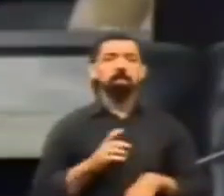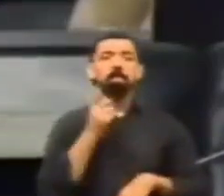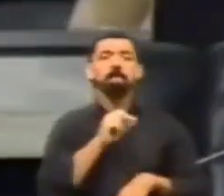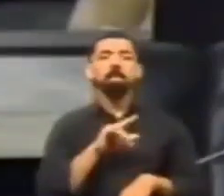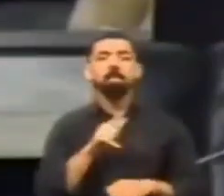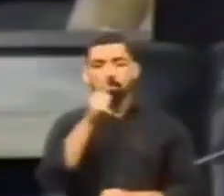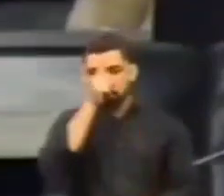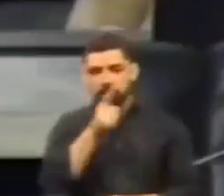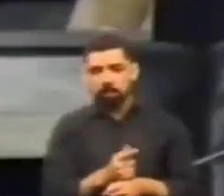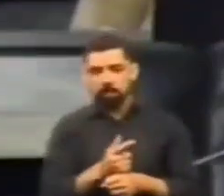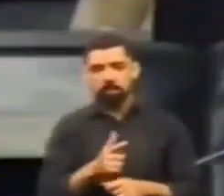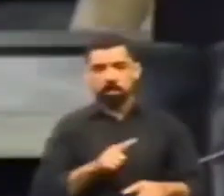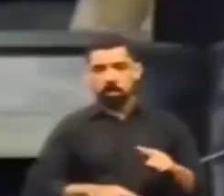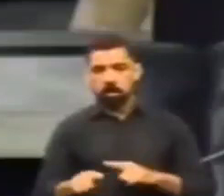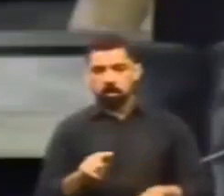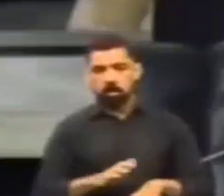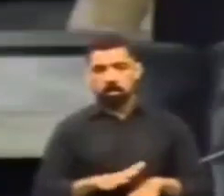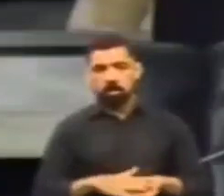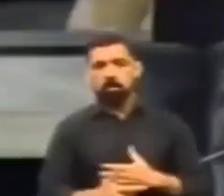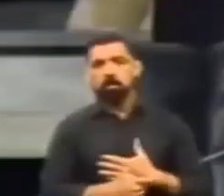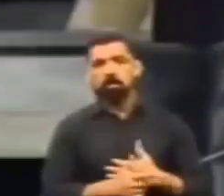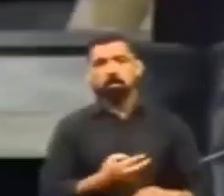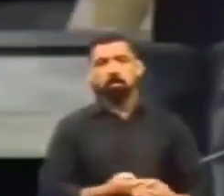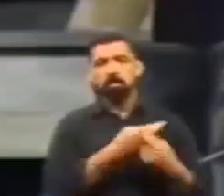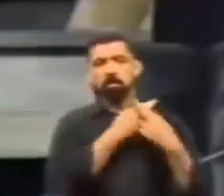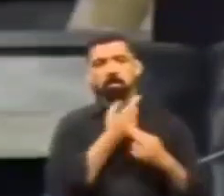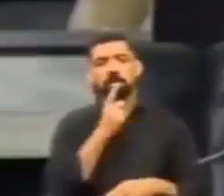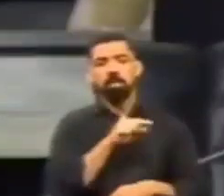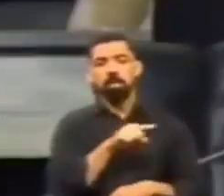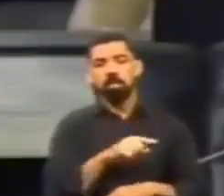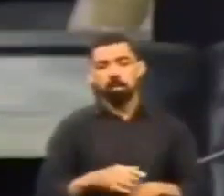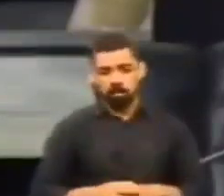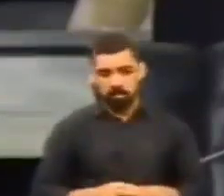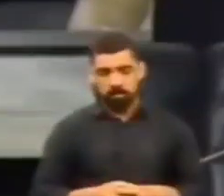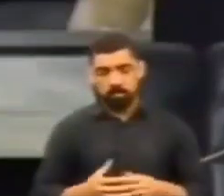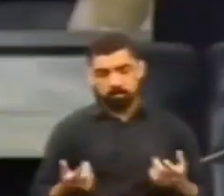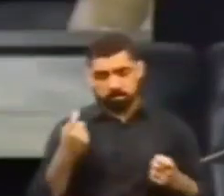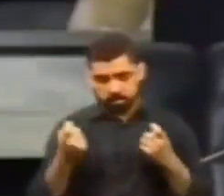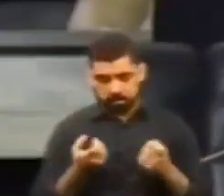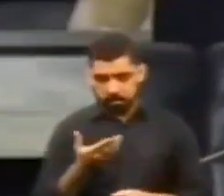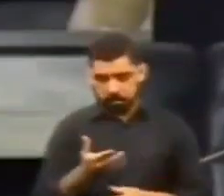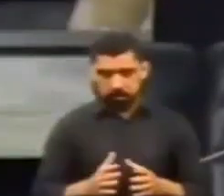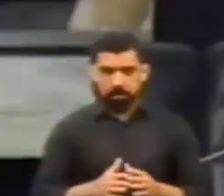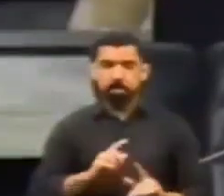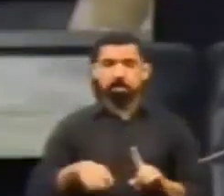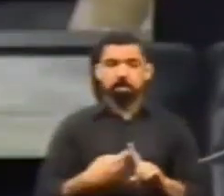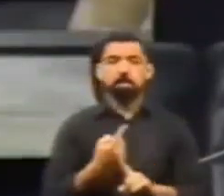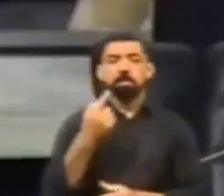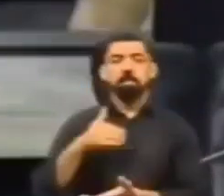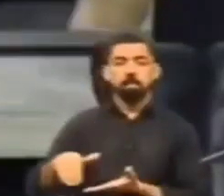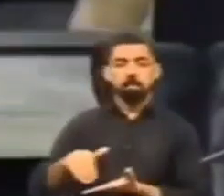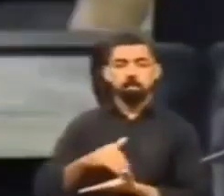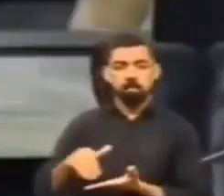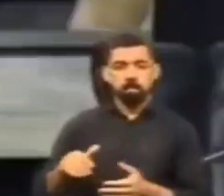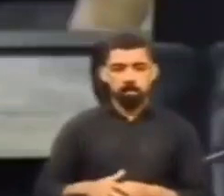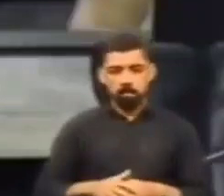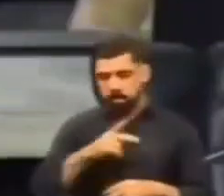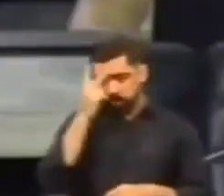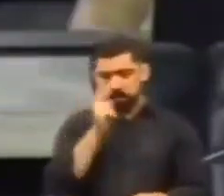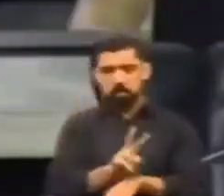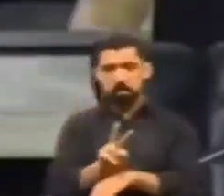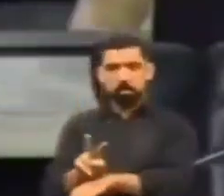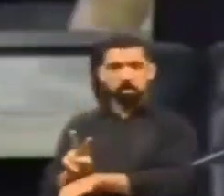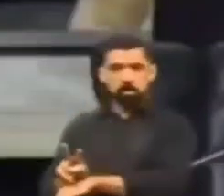gerir? Quem é que vai ficar com esta pasta? Eis a preocupação. Seria mais uma secretaria de defesa dos povos